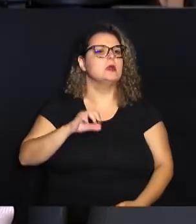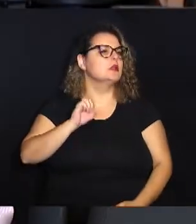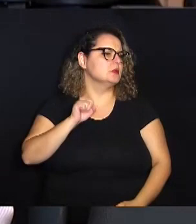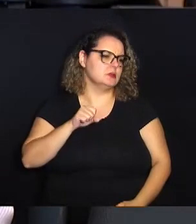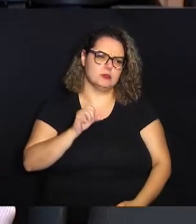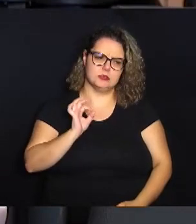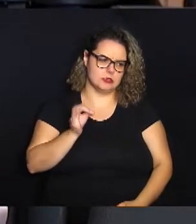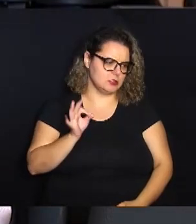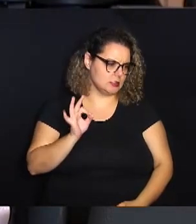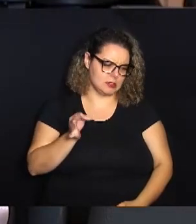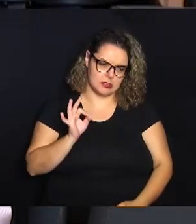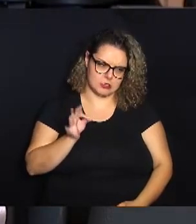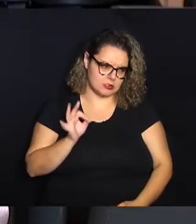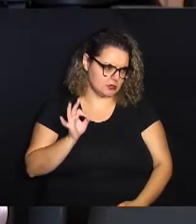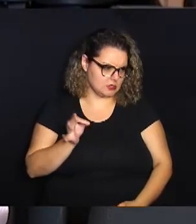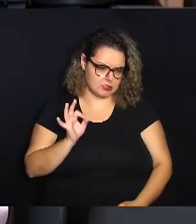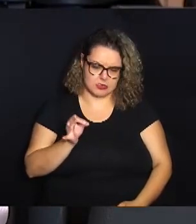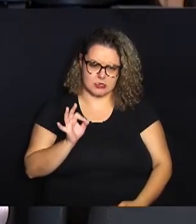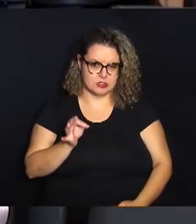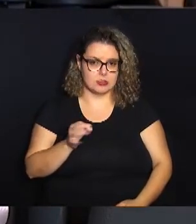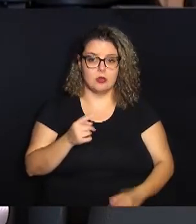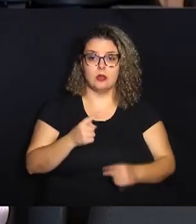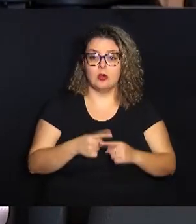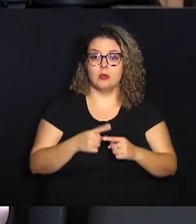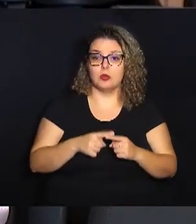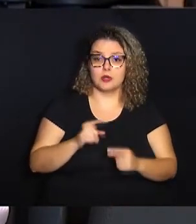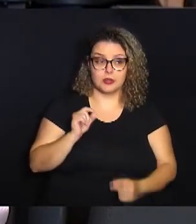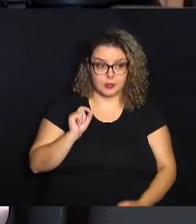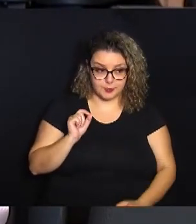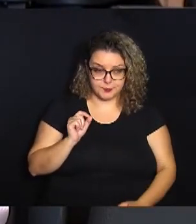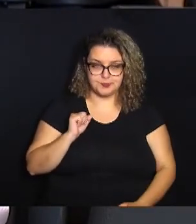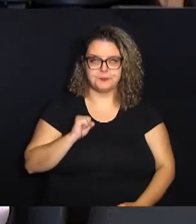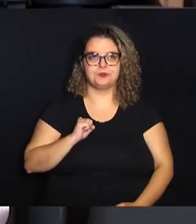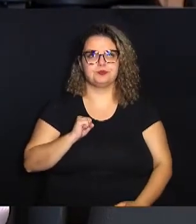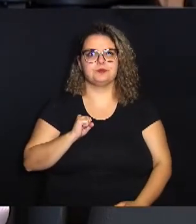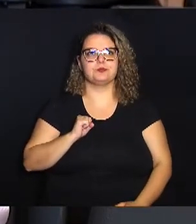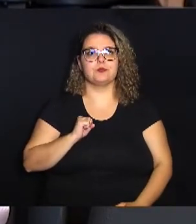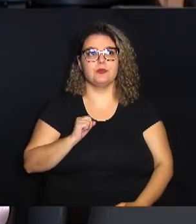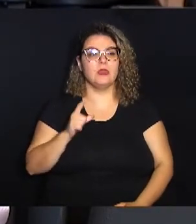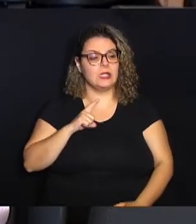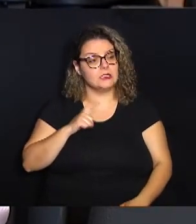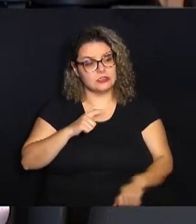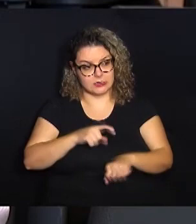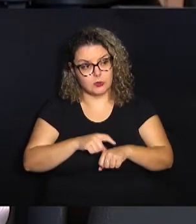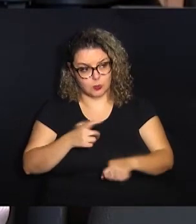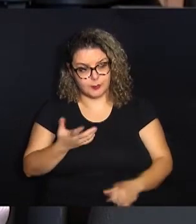de dúvida, sem sombra de dúvidas, porque é o seguinte, né? Você tem uma situação,